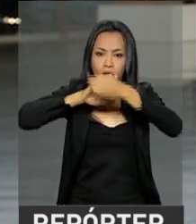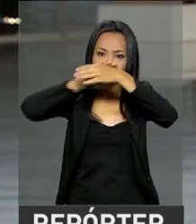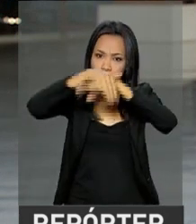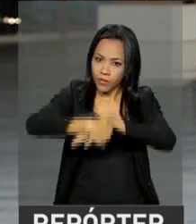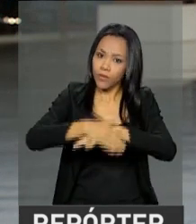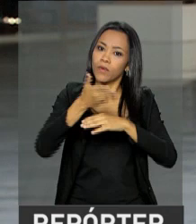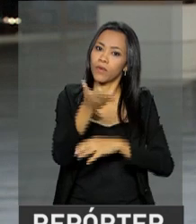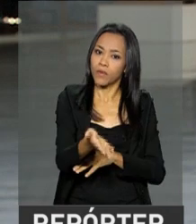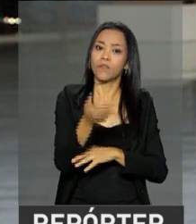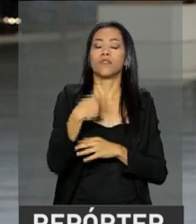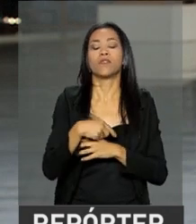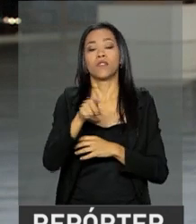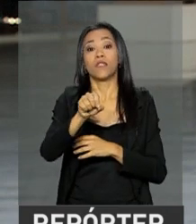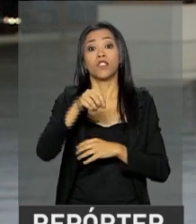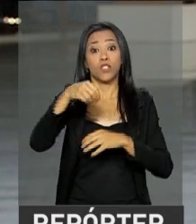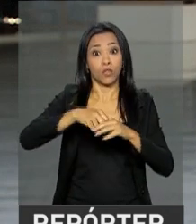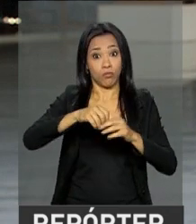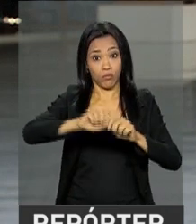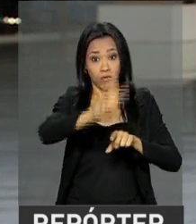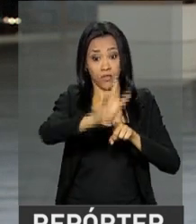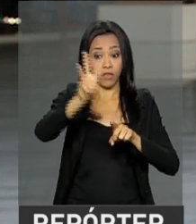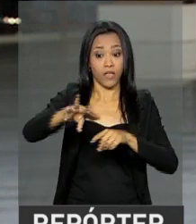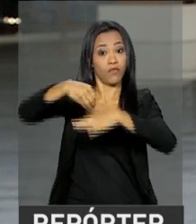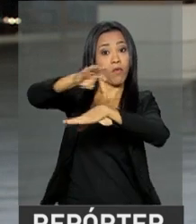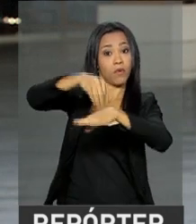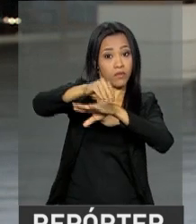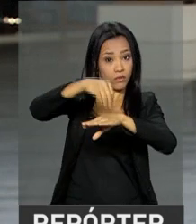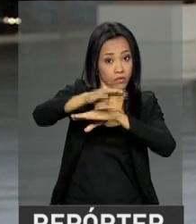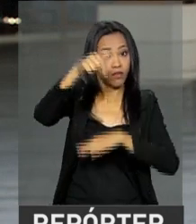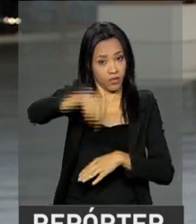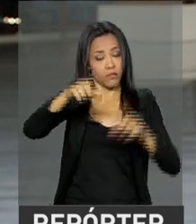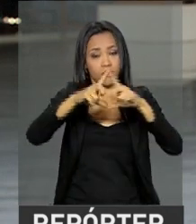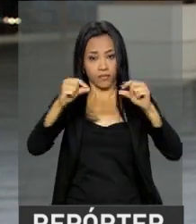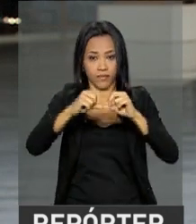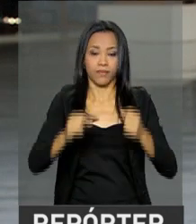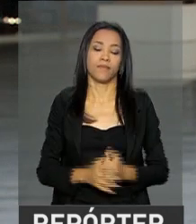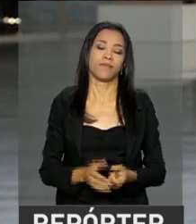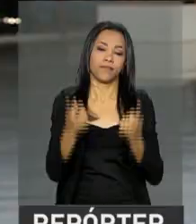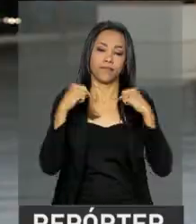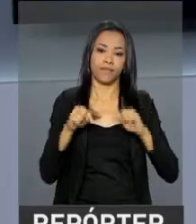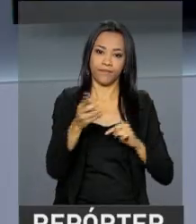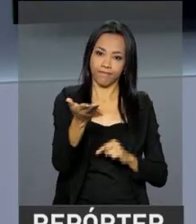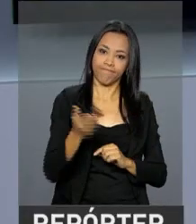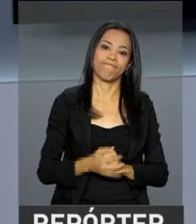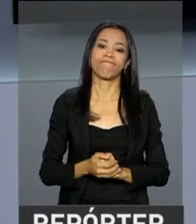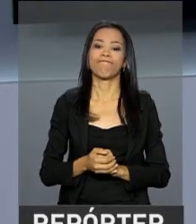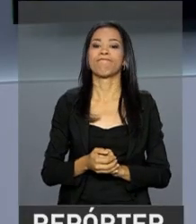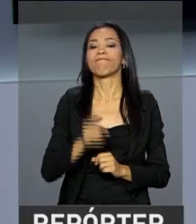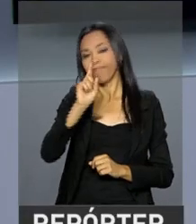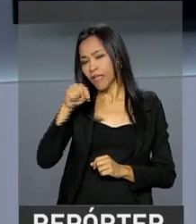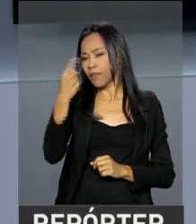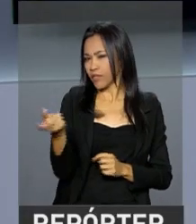do site poder 360 o jornalista Fernando Rodrigues tudo isso aqui em Brasília Carol volto com você a gente volta a